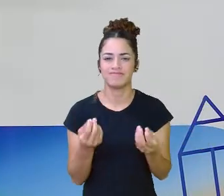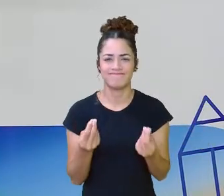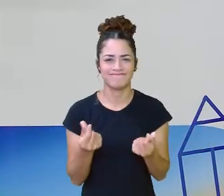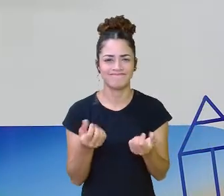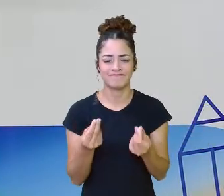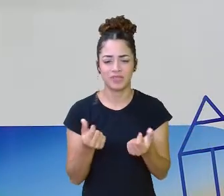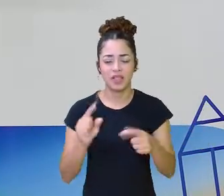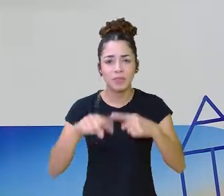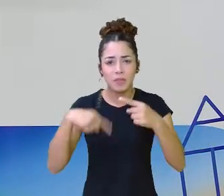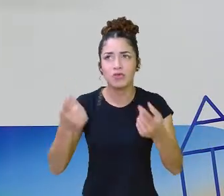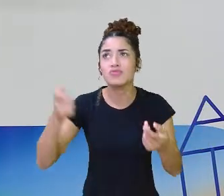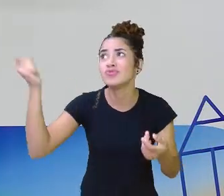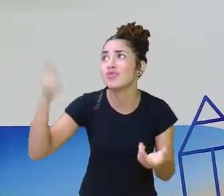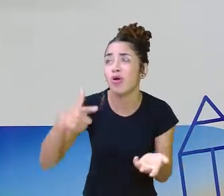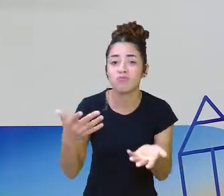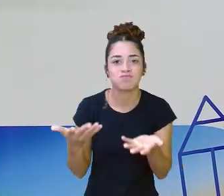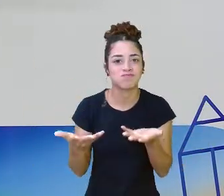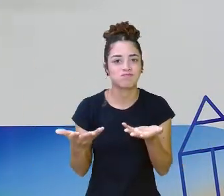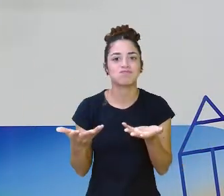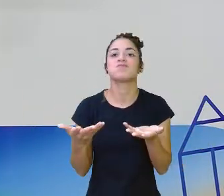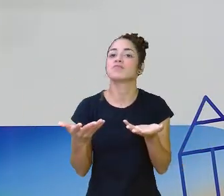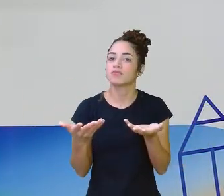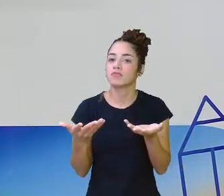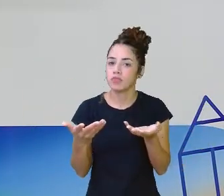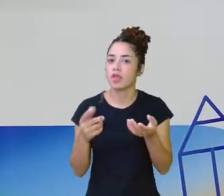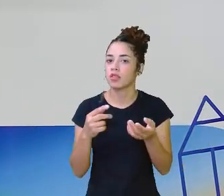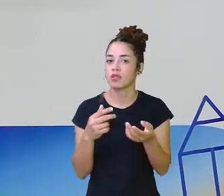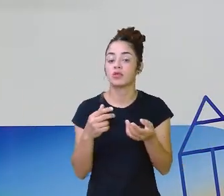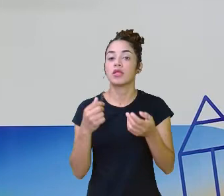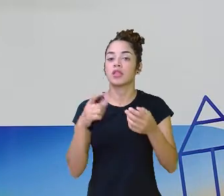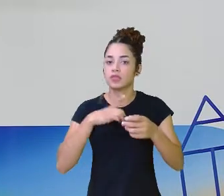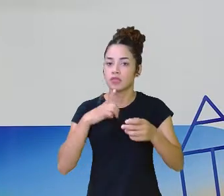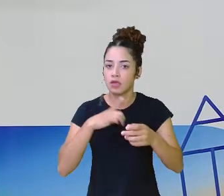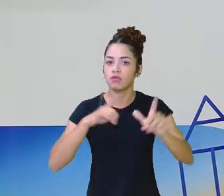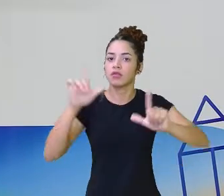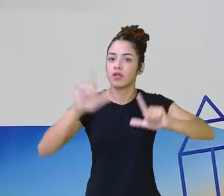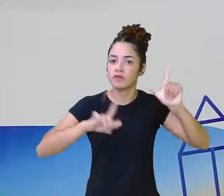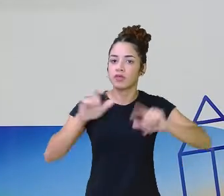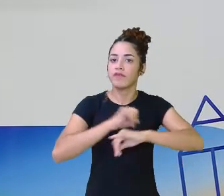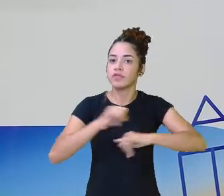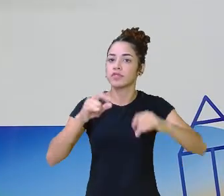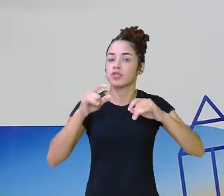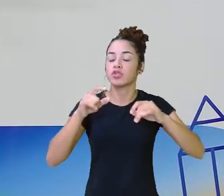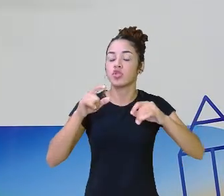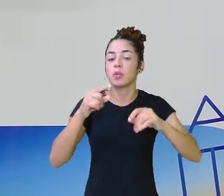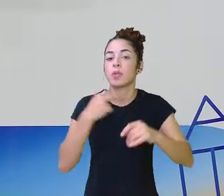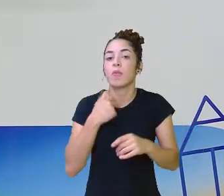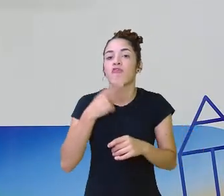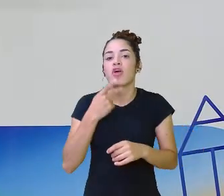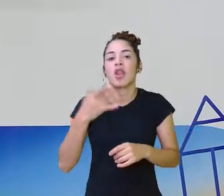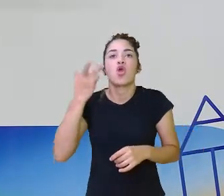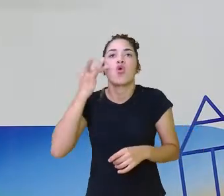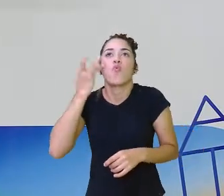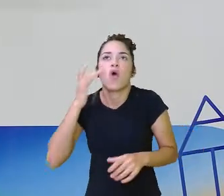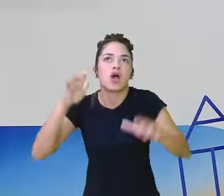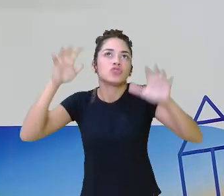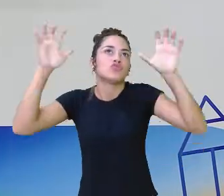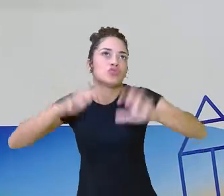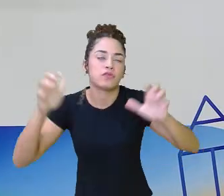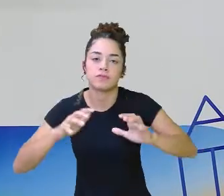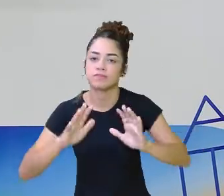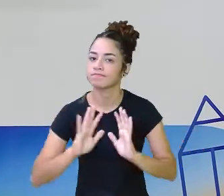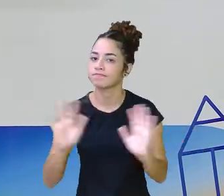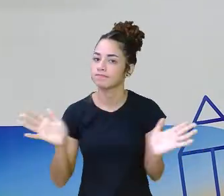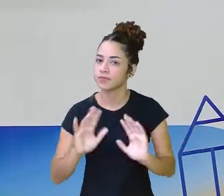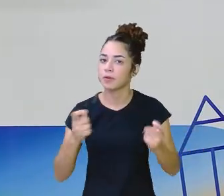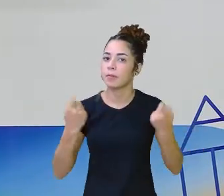aqui. Temos canais responsáveis por fazer isso. Se a pessoa, eu acho que vai chover, não. Temos que ter responsáveis por aquilo que a gente